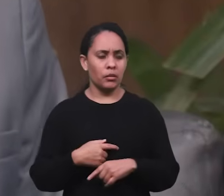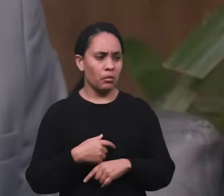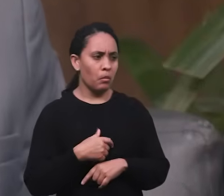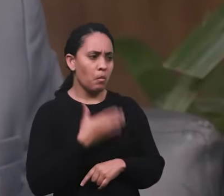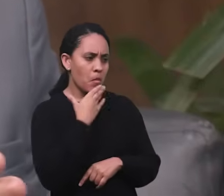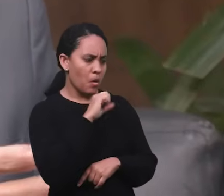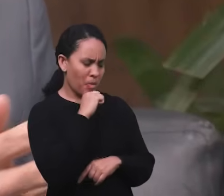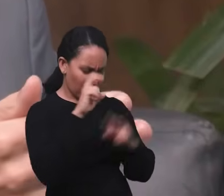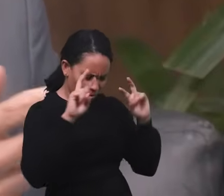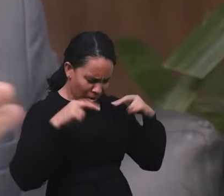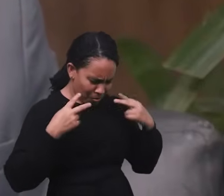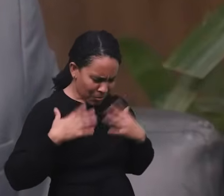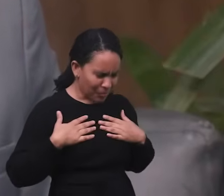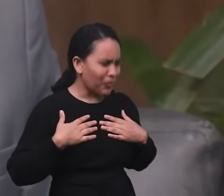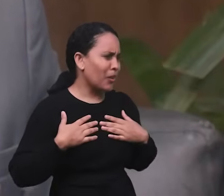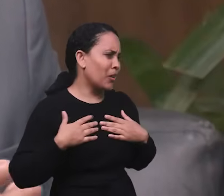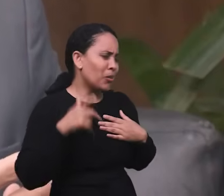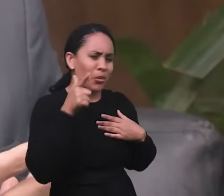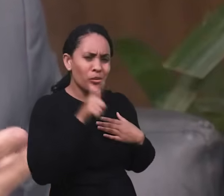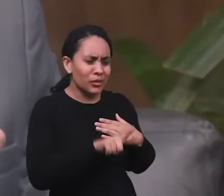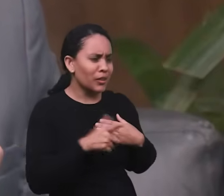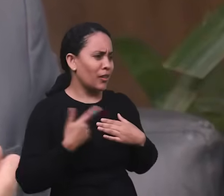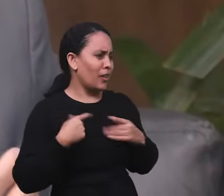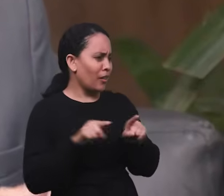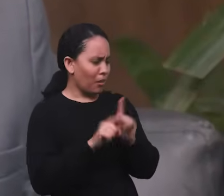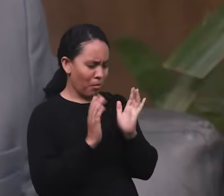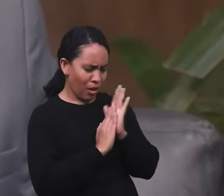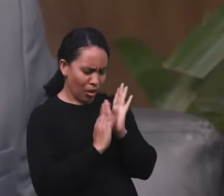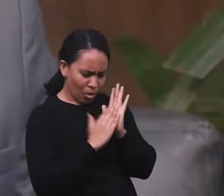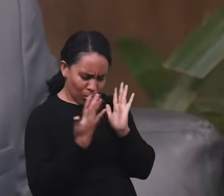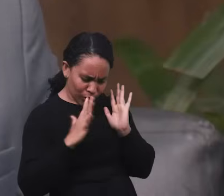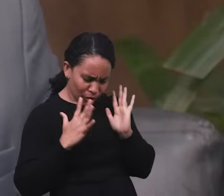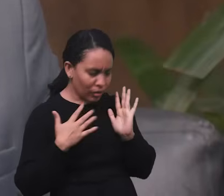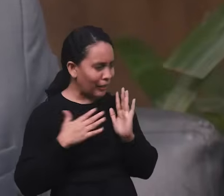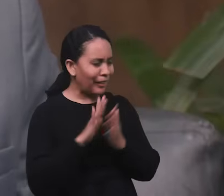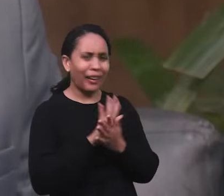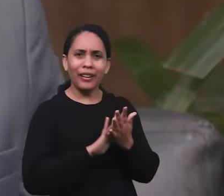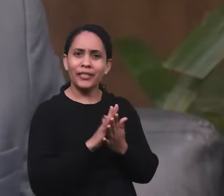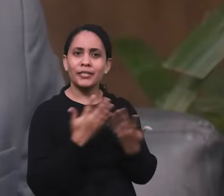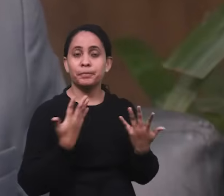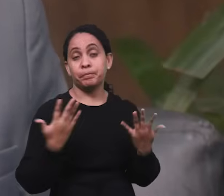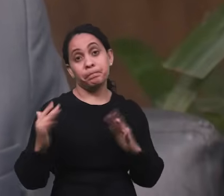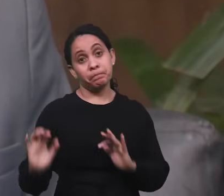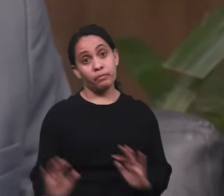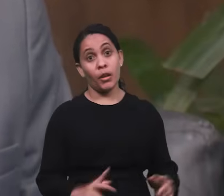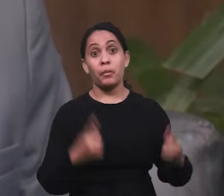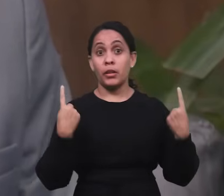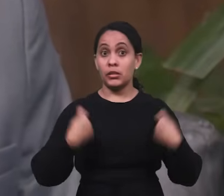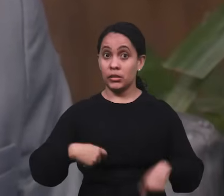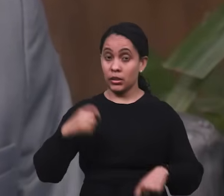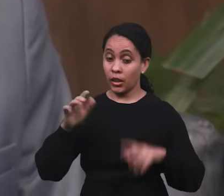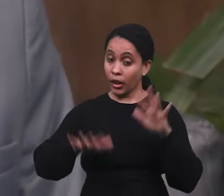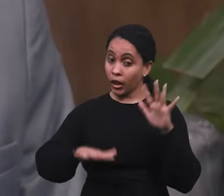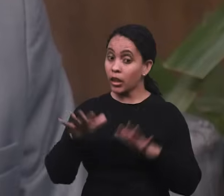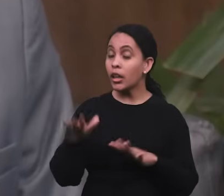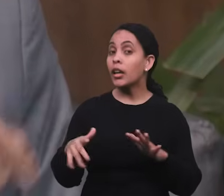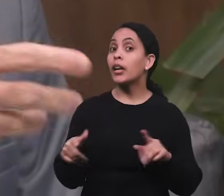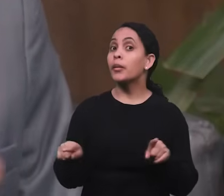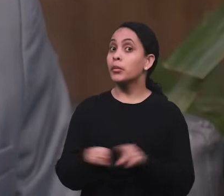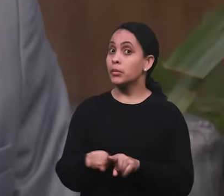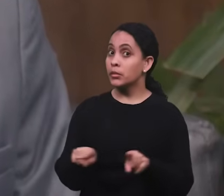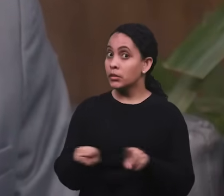lado bom. Então, isso tem que ser visto com equilíbrio, com atenção, para não causar